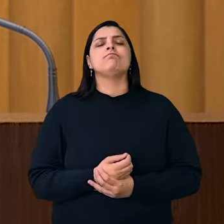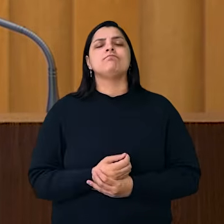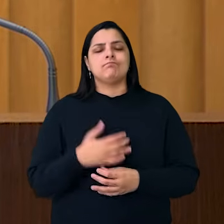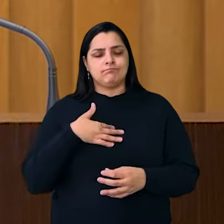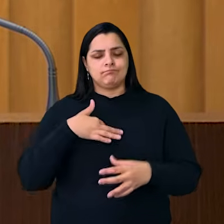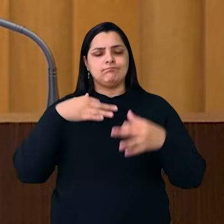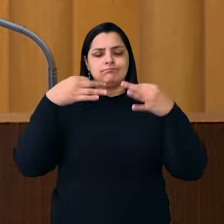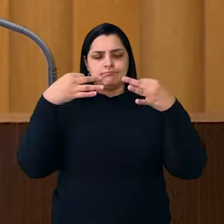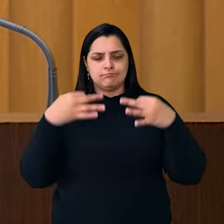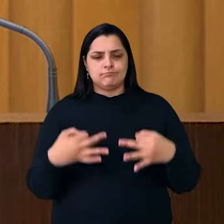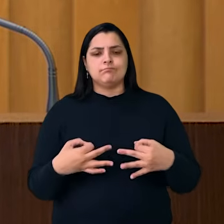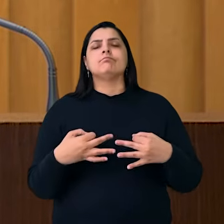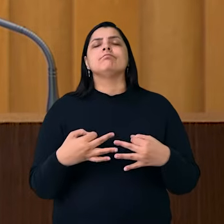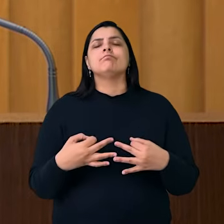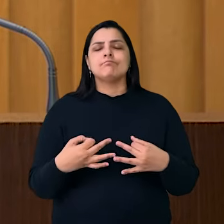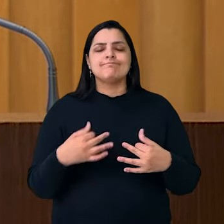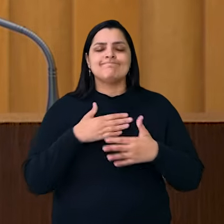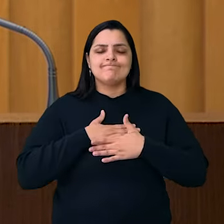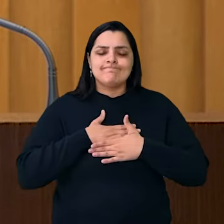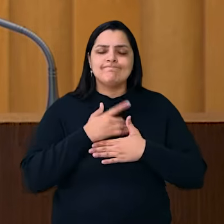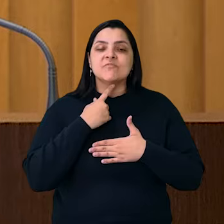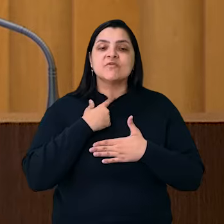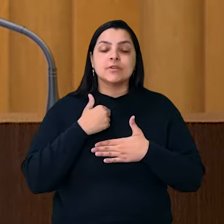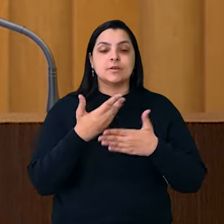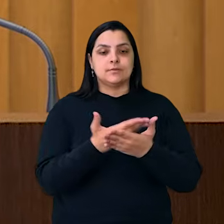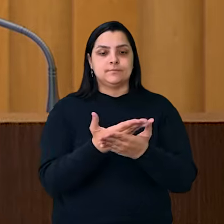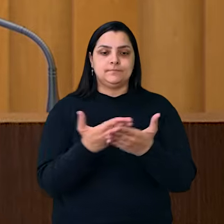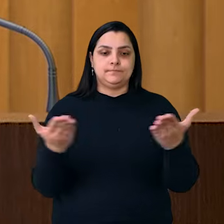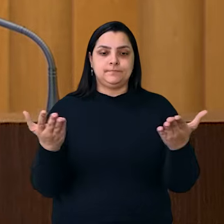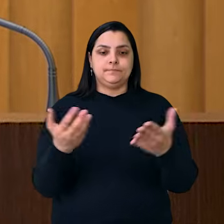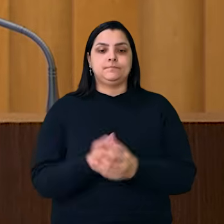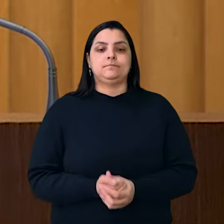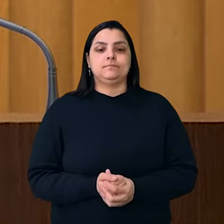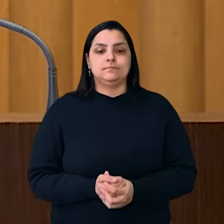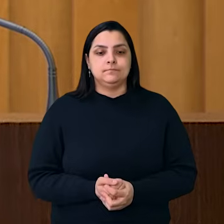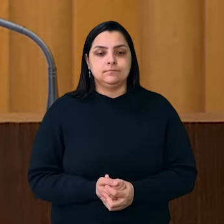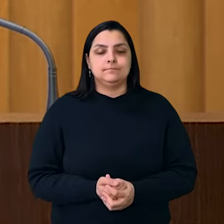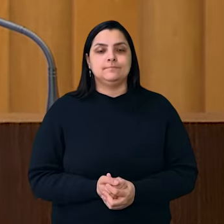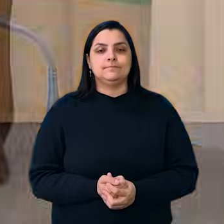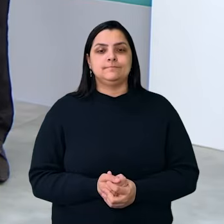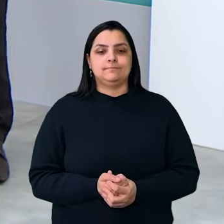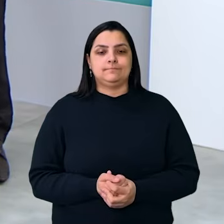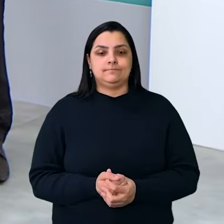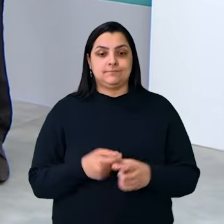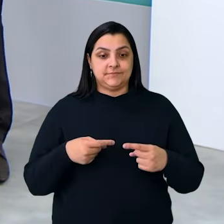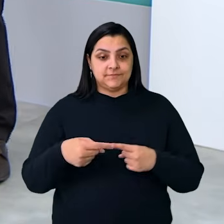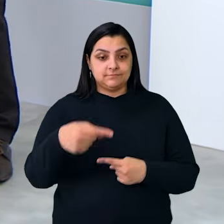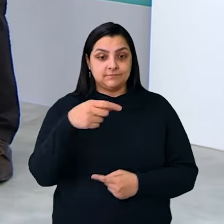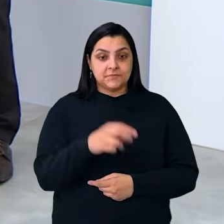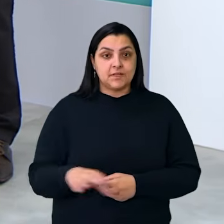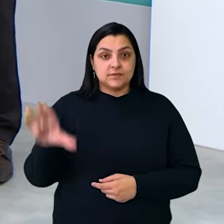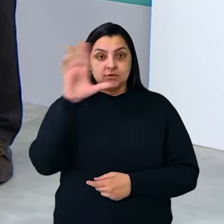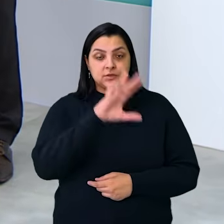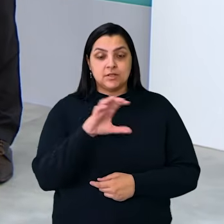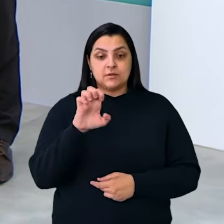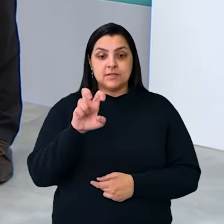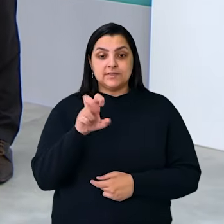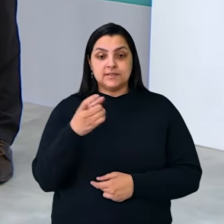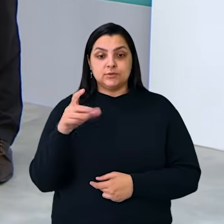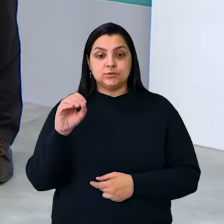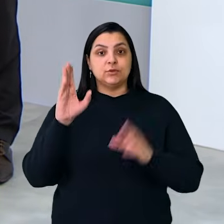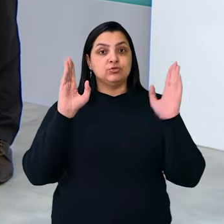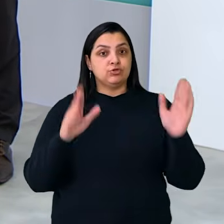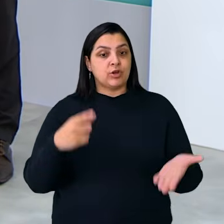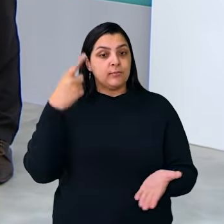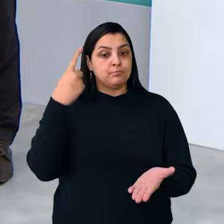tenho certeza e assim desejo a vossas excelências. A Semana Nacional da Execução Trabalhista